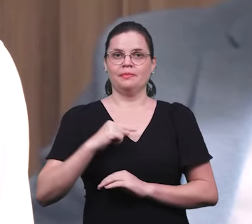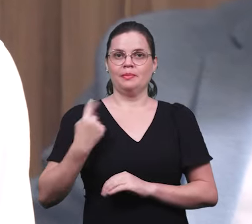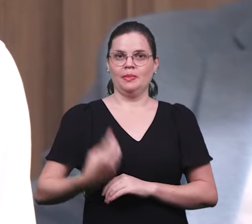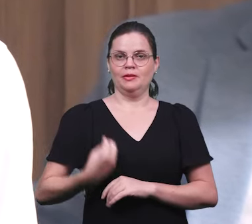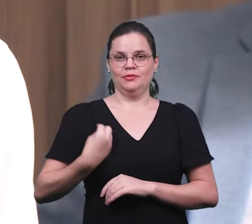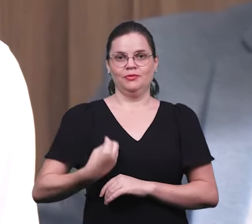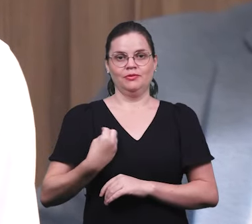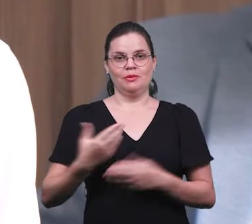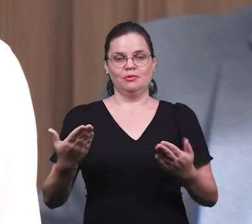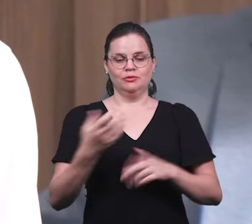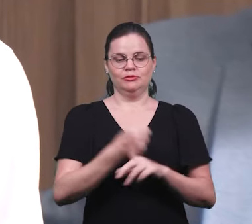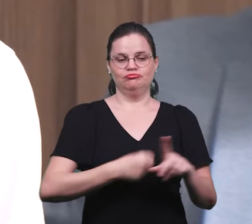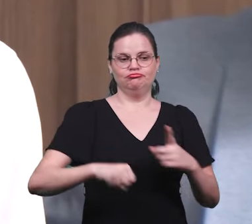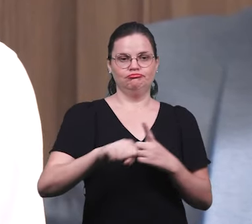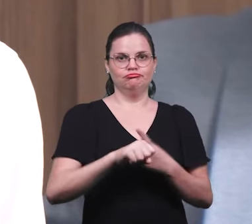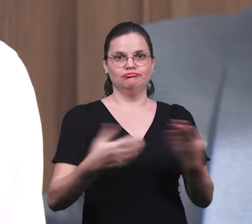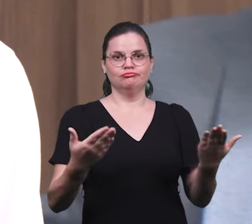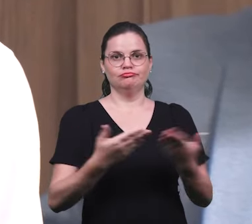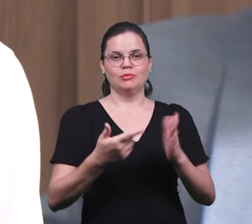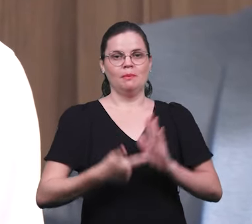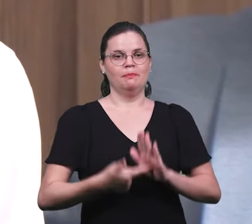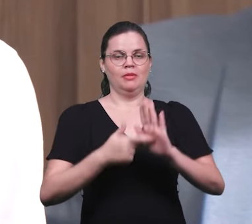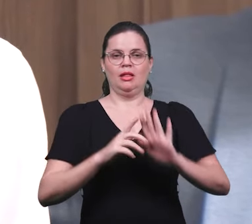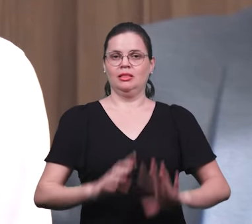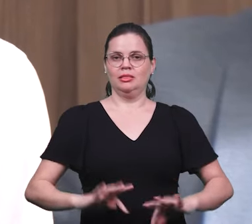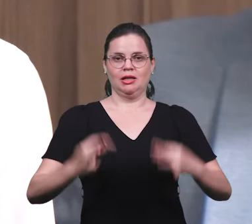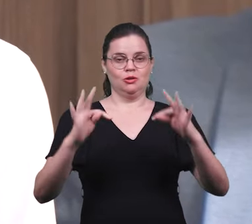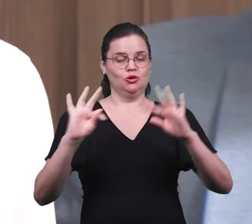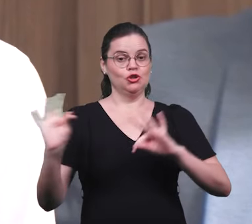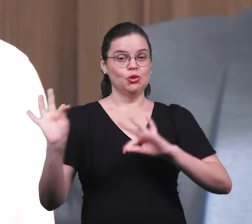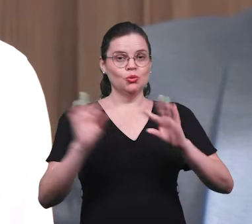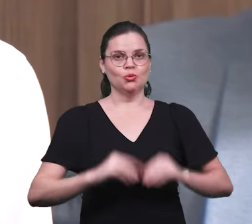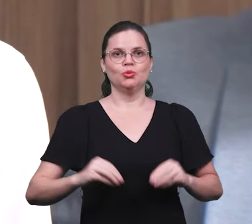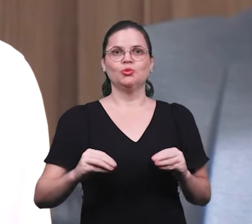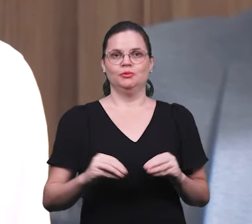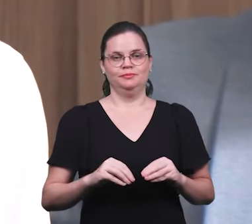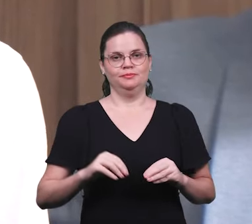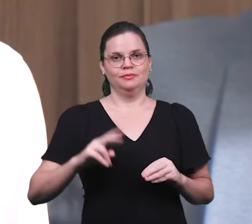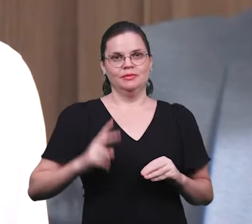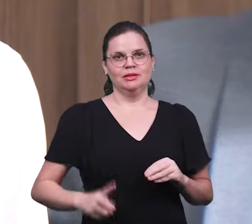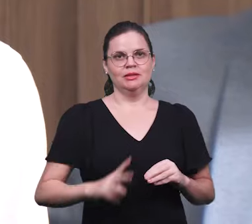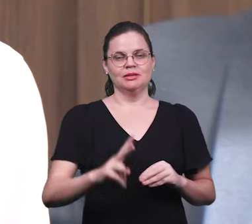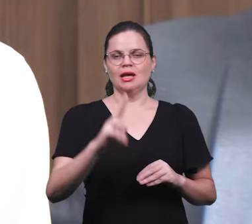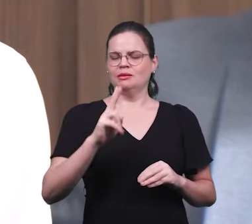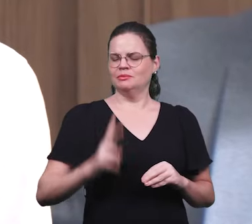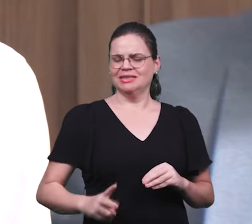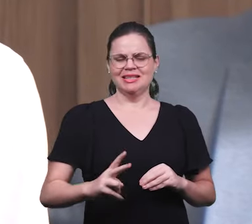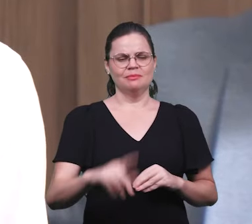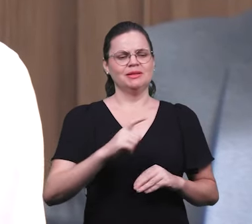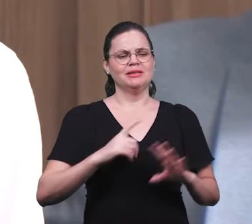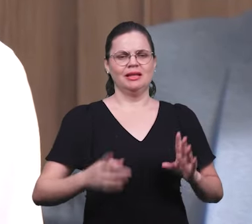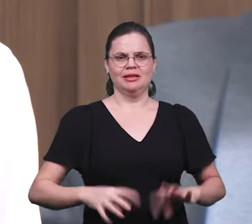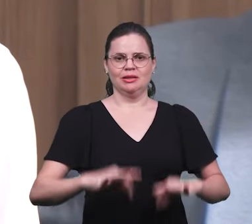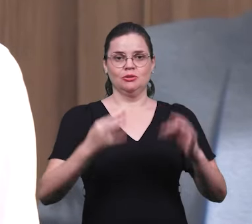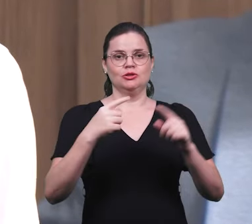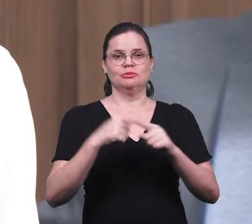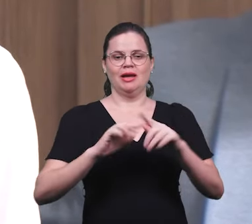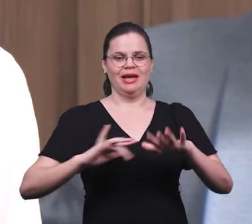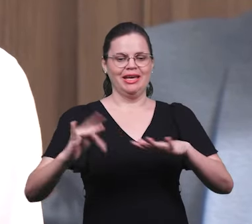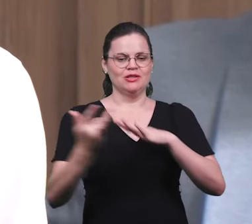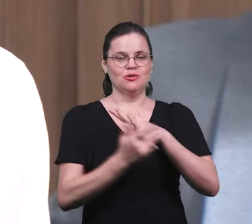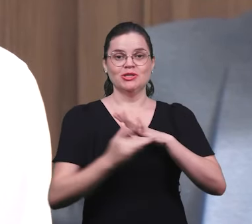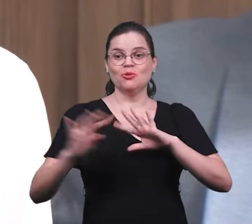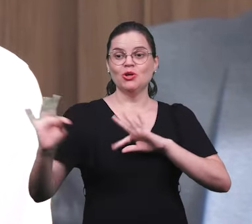numa sociedade, num mundo que hoje é muito tecnológico e tem caminhado cada vez mais para isso, onde as redes sociais têm sido